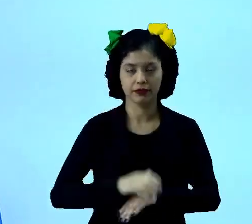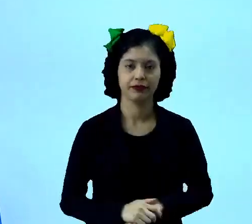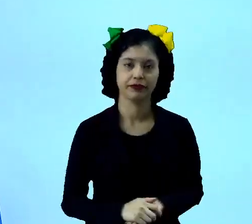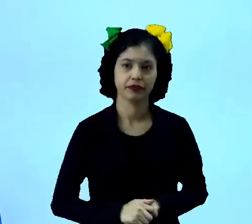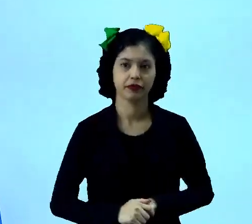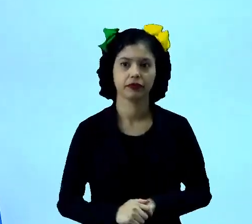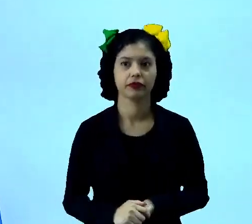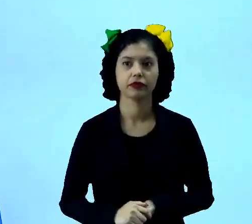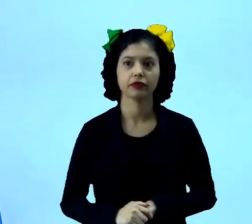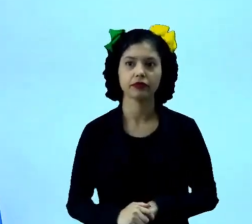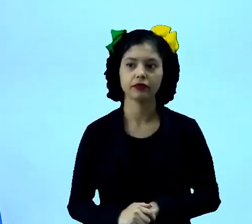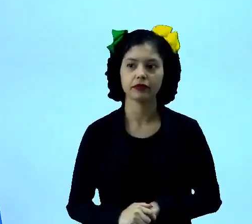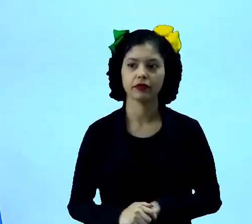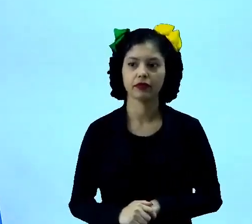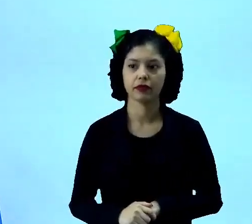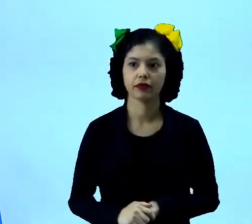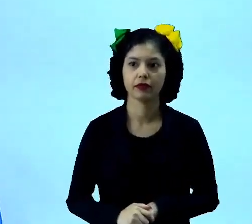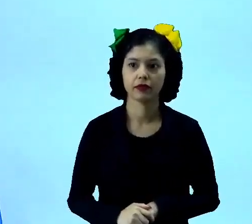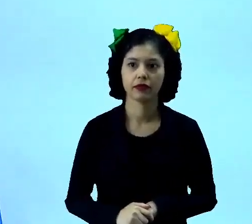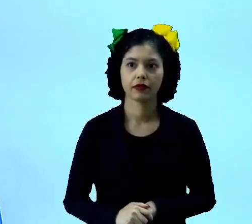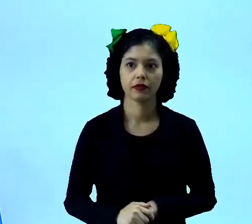negras. Vamos lá?